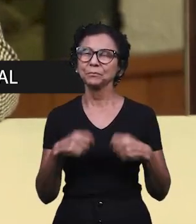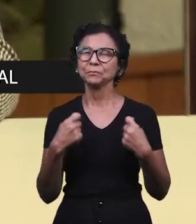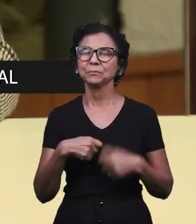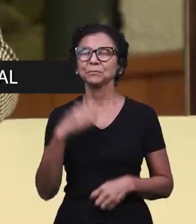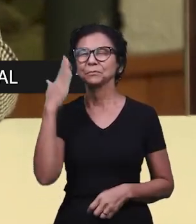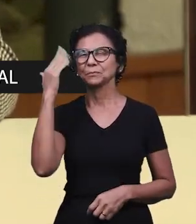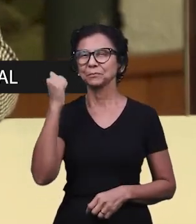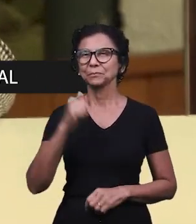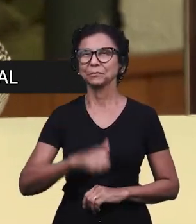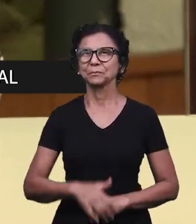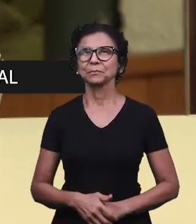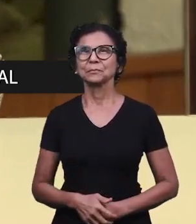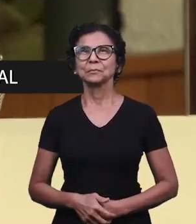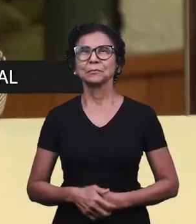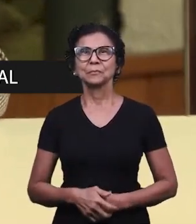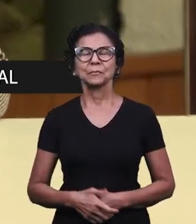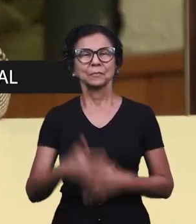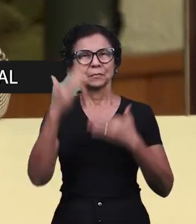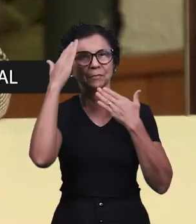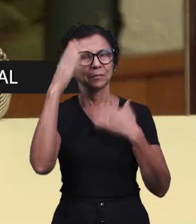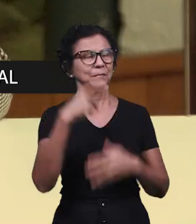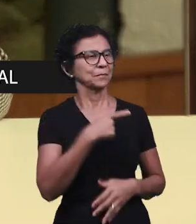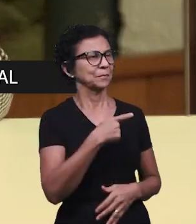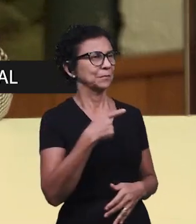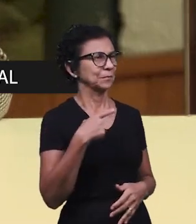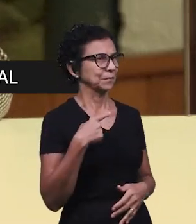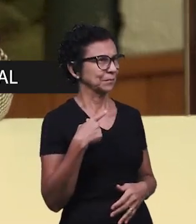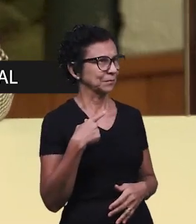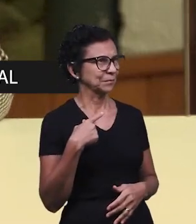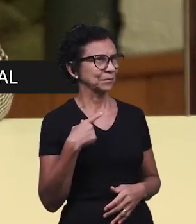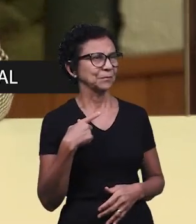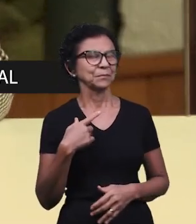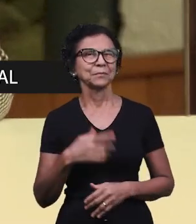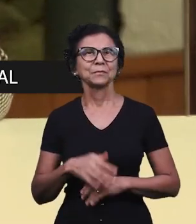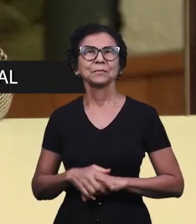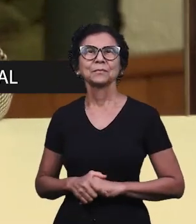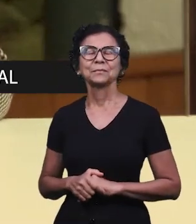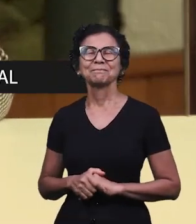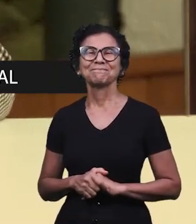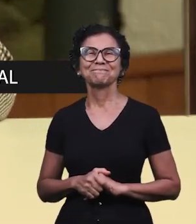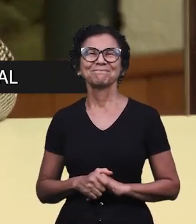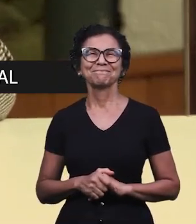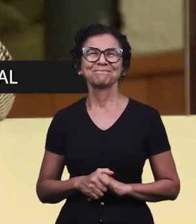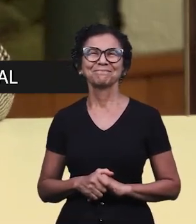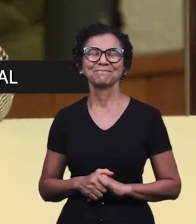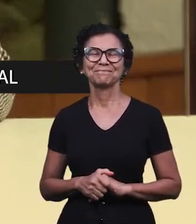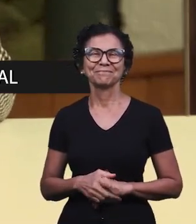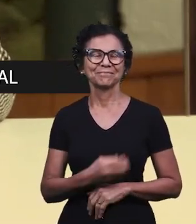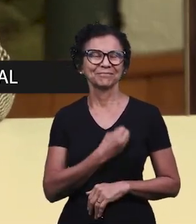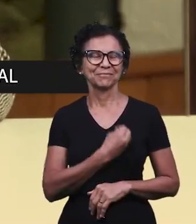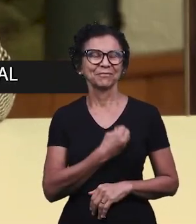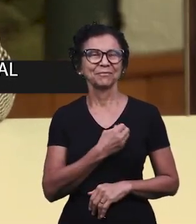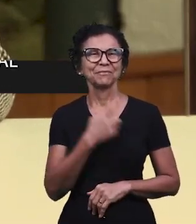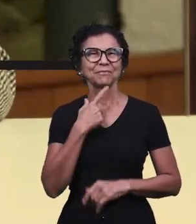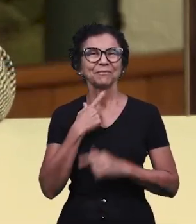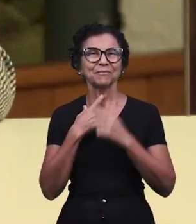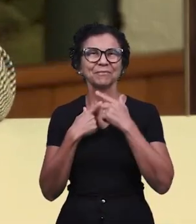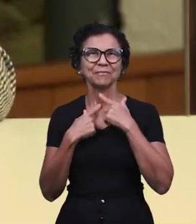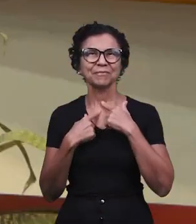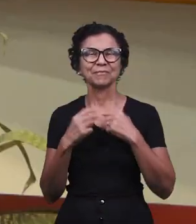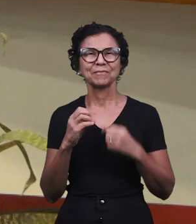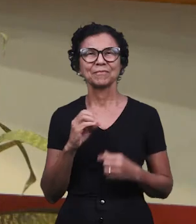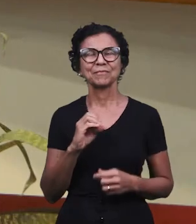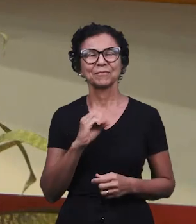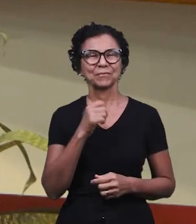saber. Eu quero agradecer o nosso querido pastor Wander pela sua disposição em participar com a gente e desejar um grande abraço e tudo de